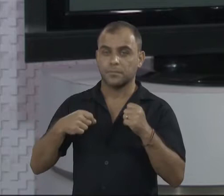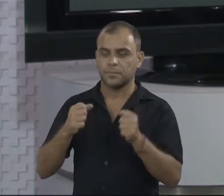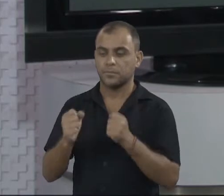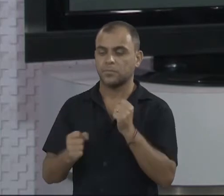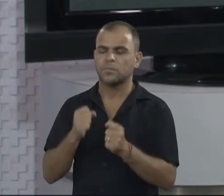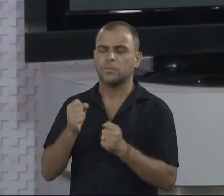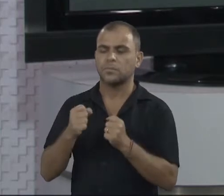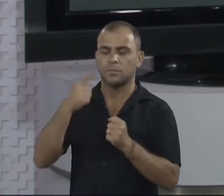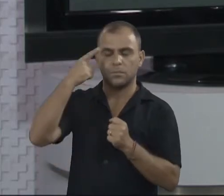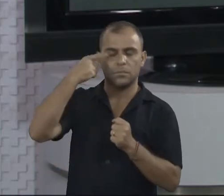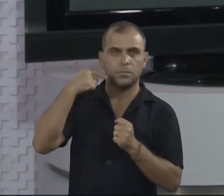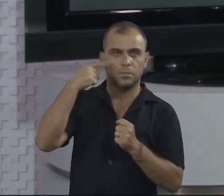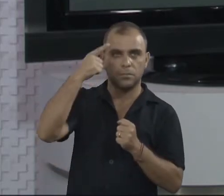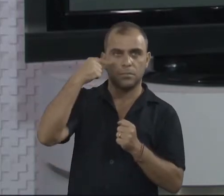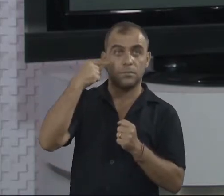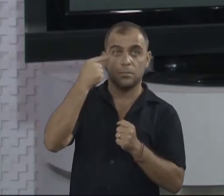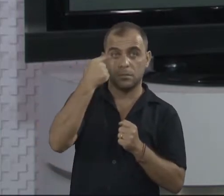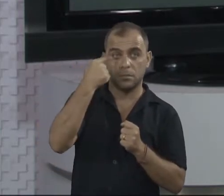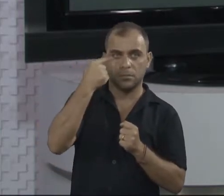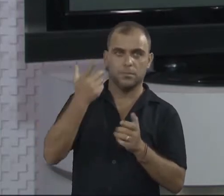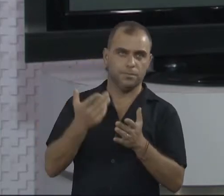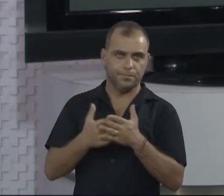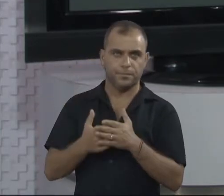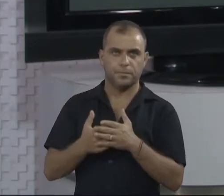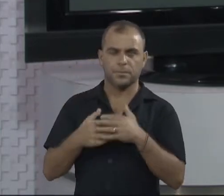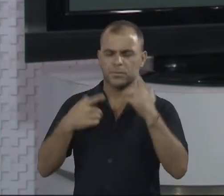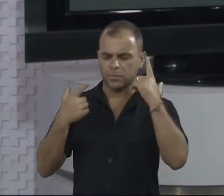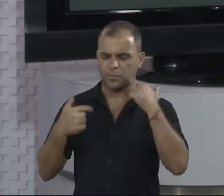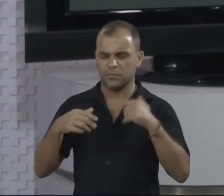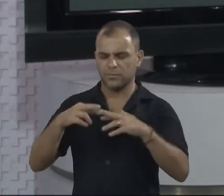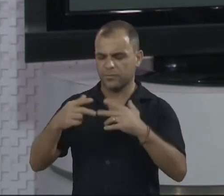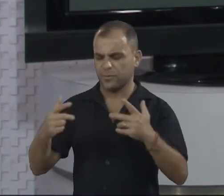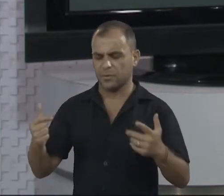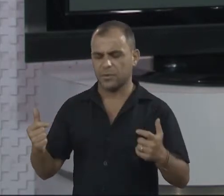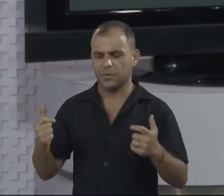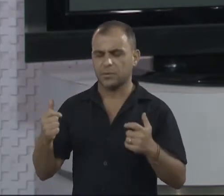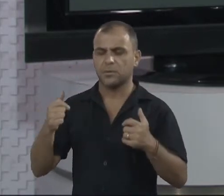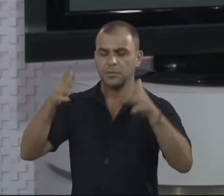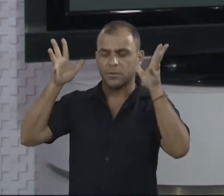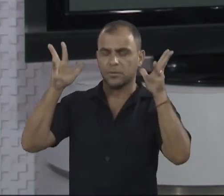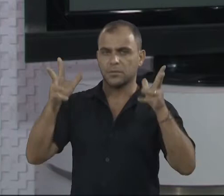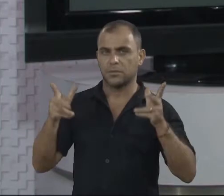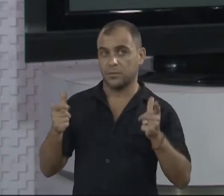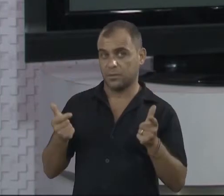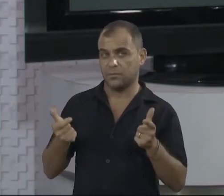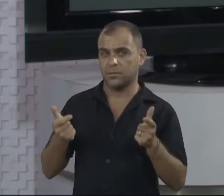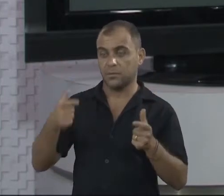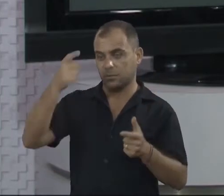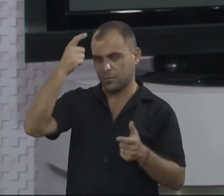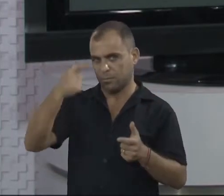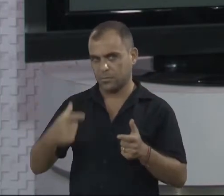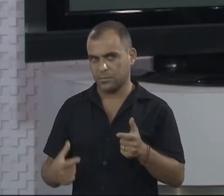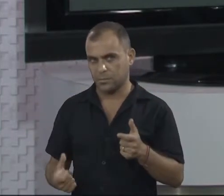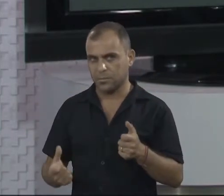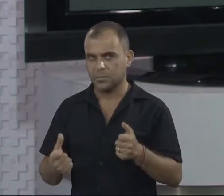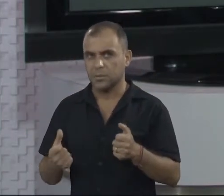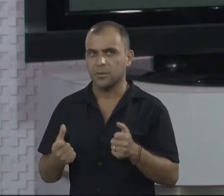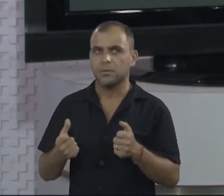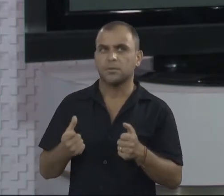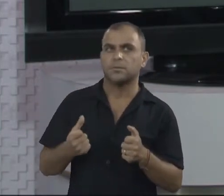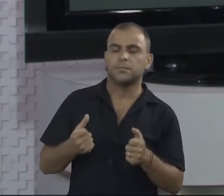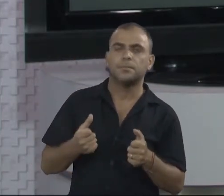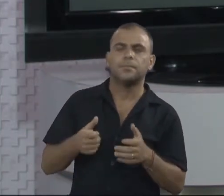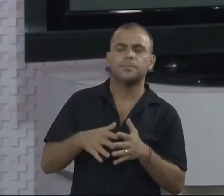ações involuntárias. E na maioria das espécies, né, dos animais, e nós, seres humanos também, como somos